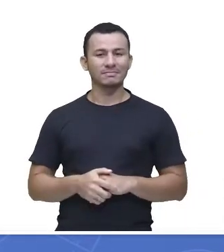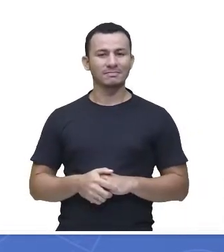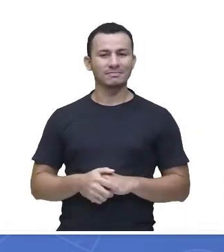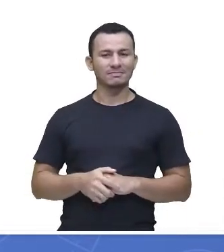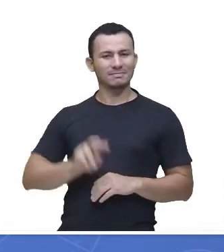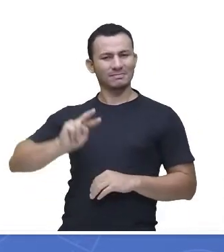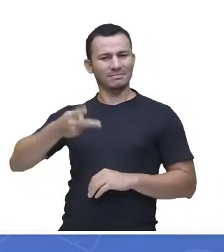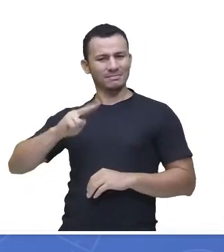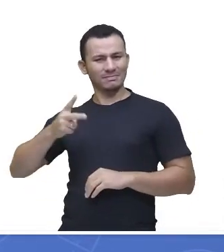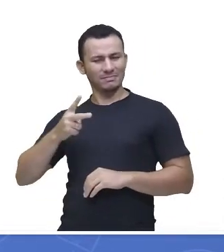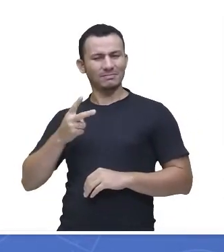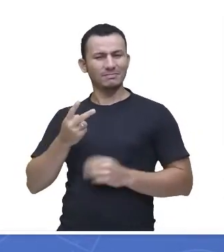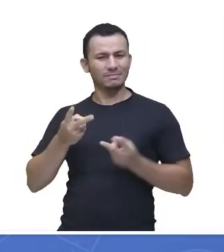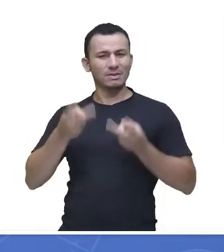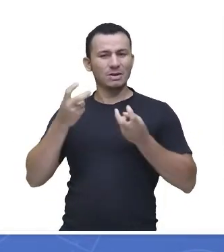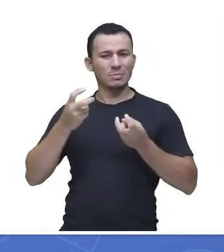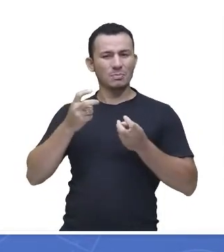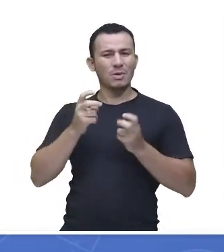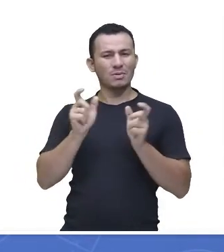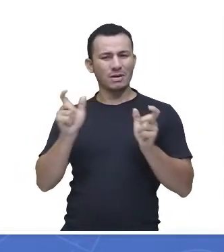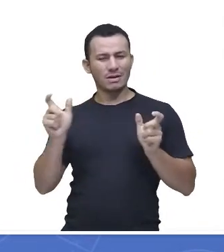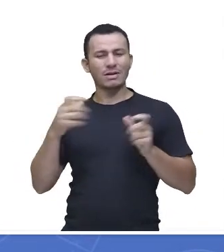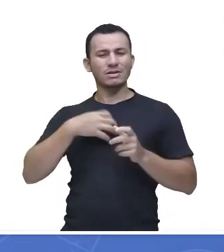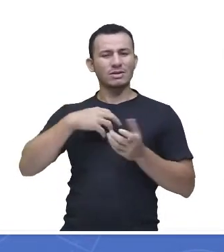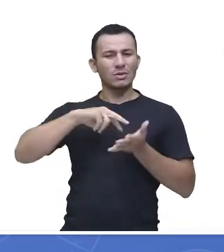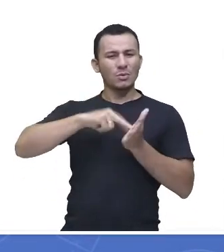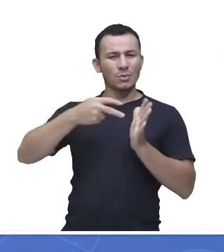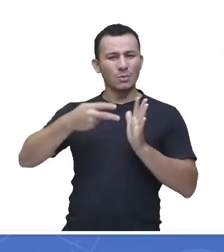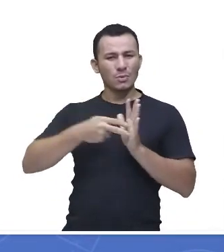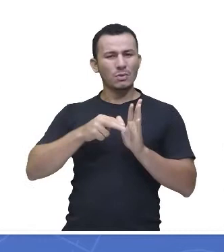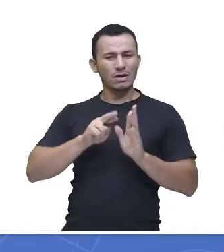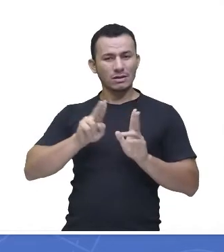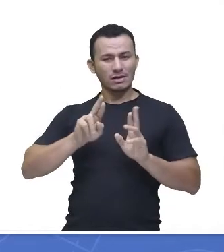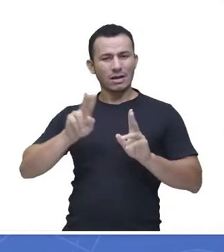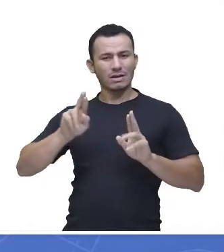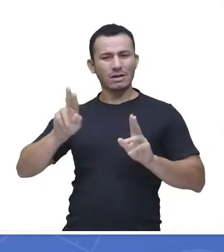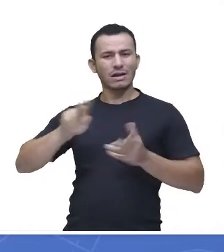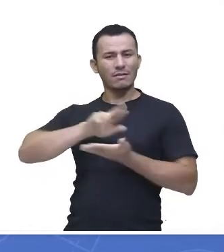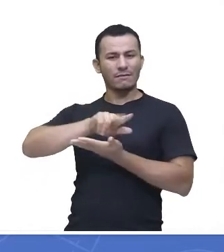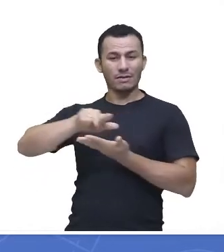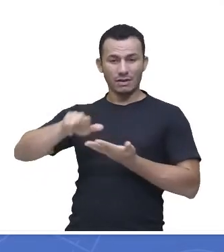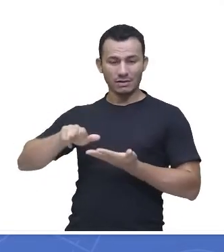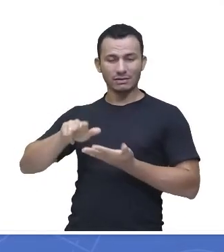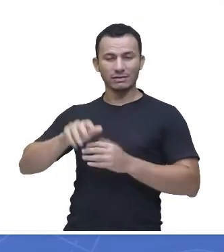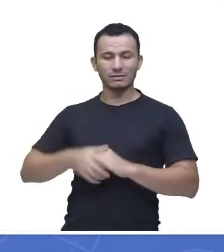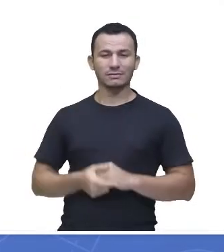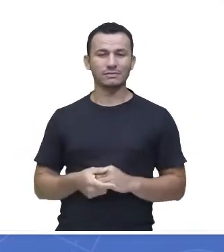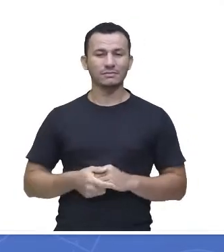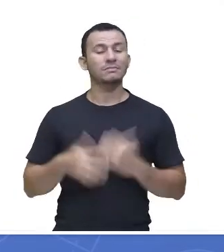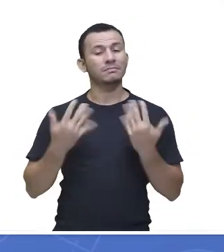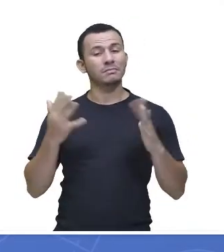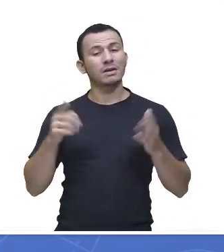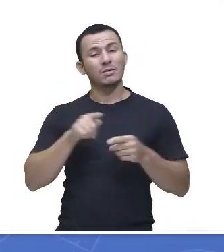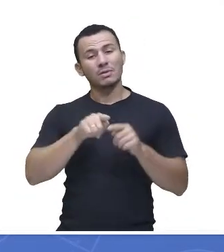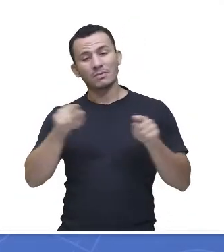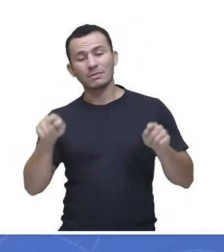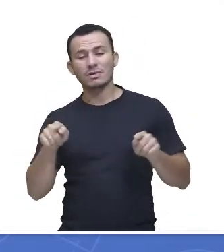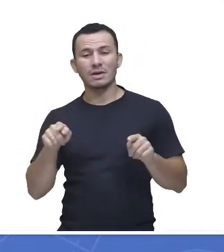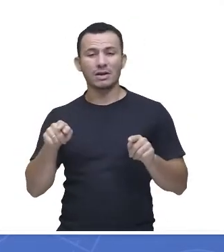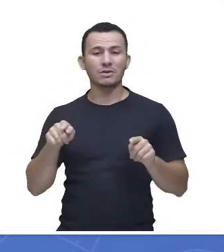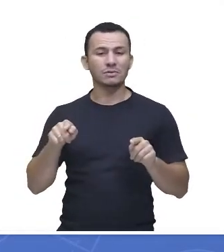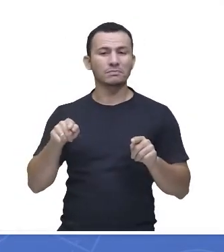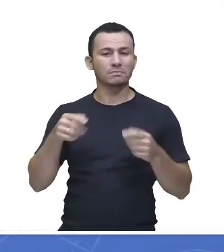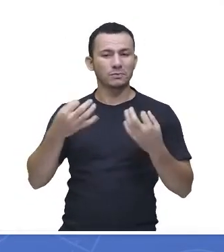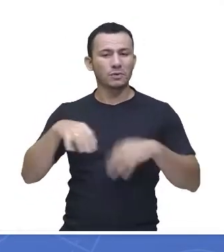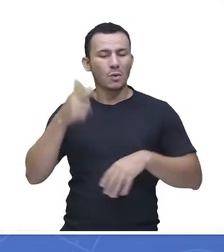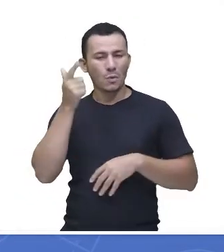ambiguidade, a multiplicidade de sentidos que pode ser expressa por essa expressão bom para burro? Então, parabéns para você que formou